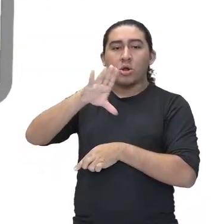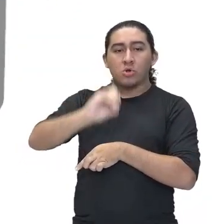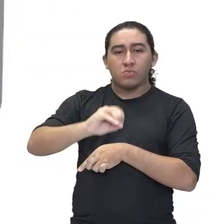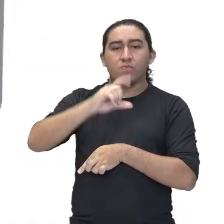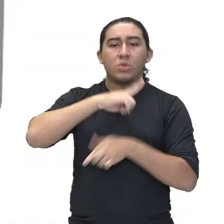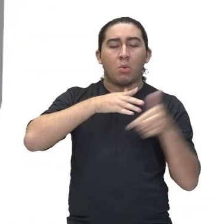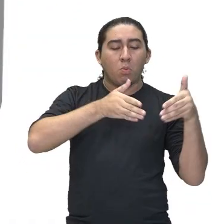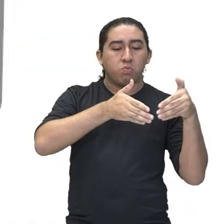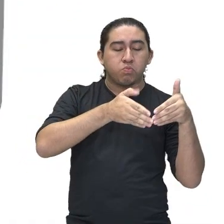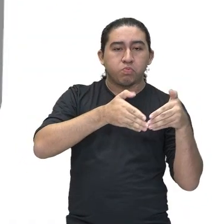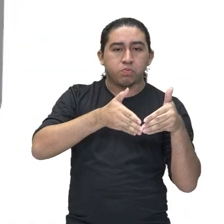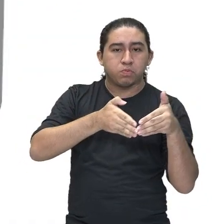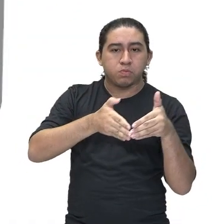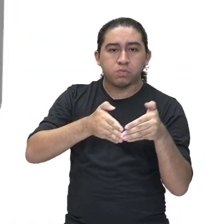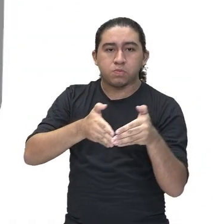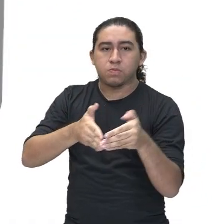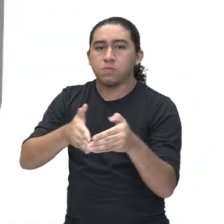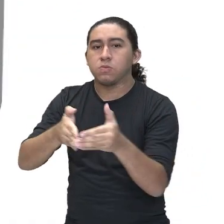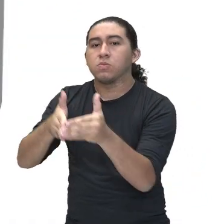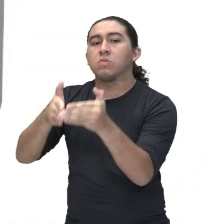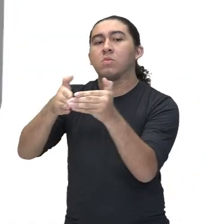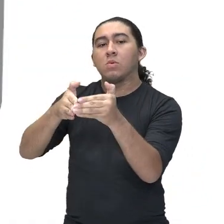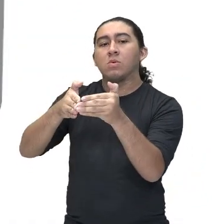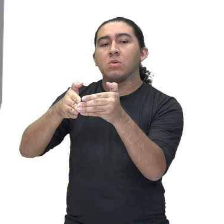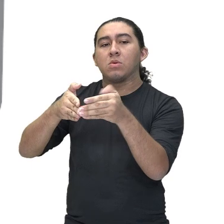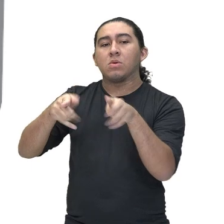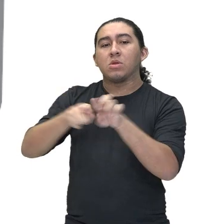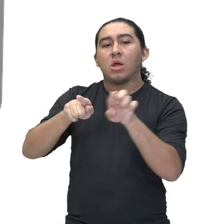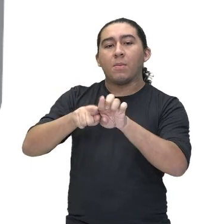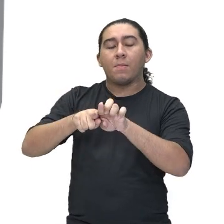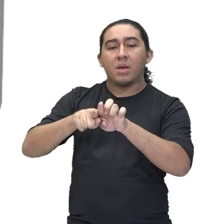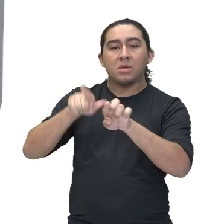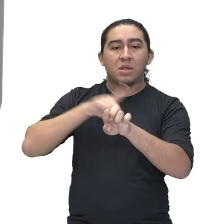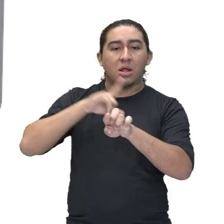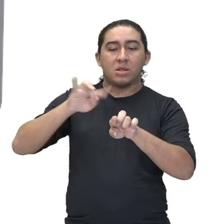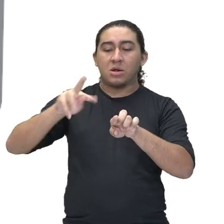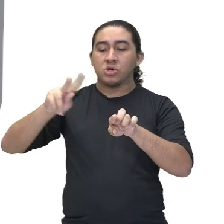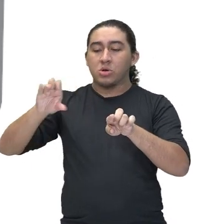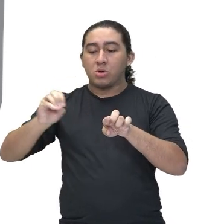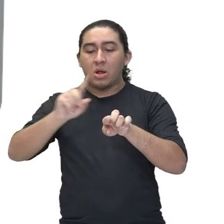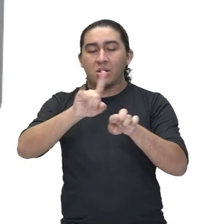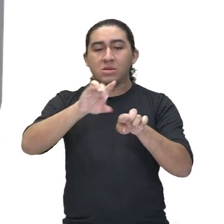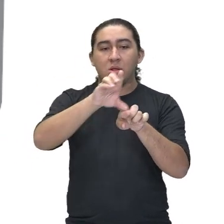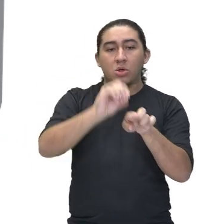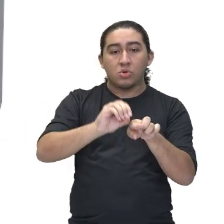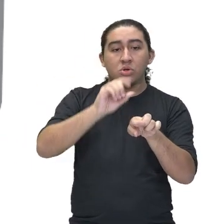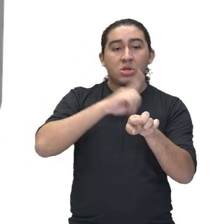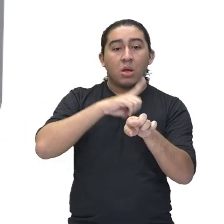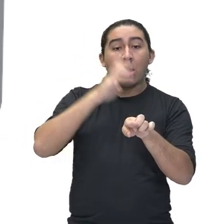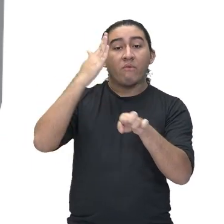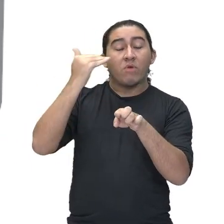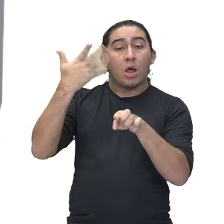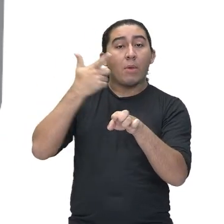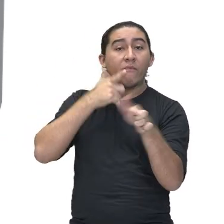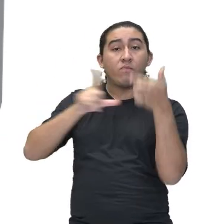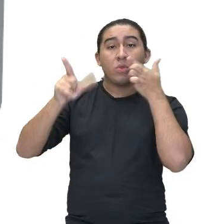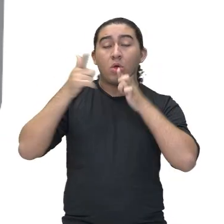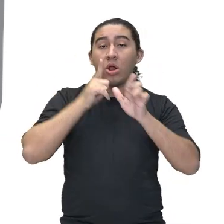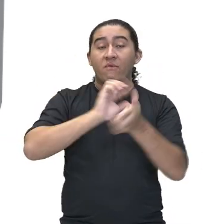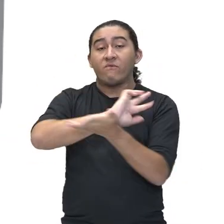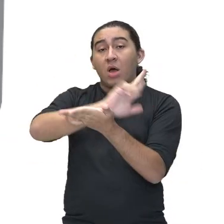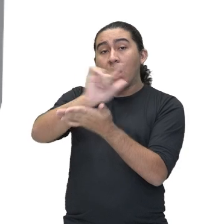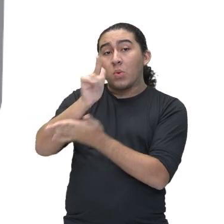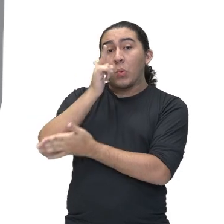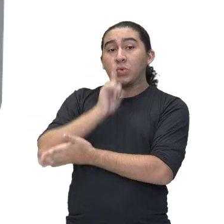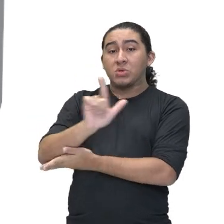fizeram. Cale-se de Alexandro e de Trajano a fama das vitórias que tiveram.